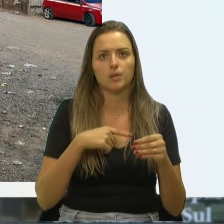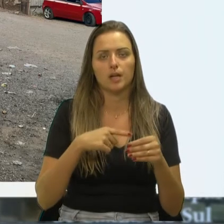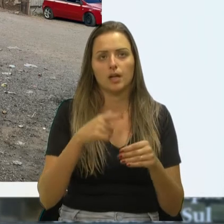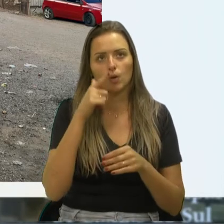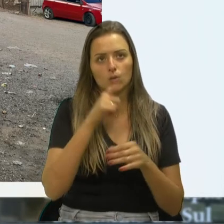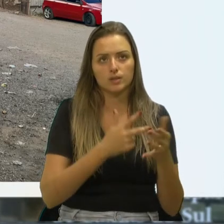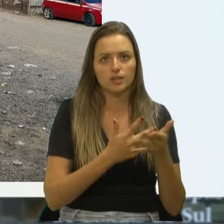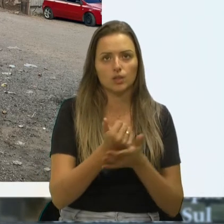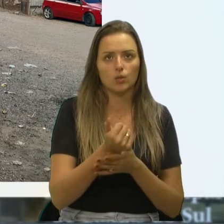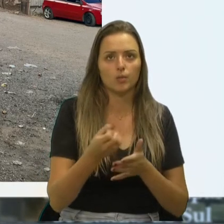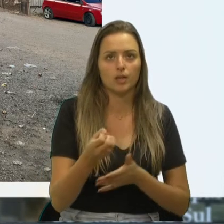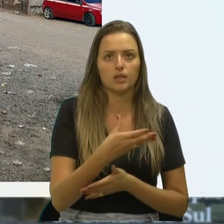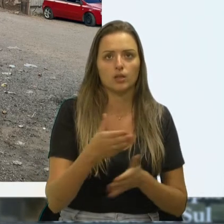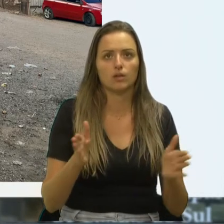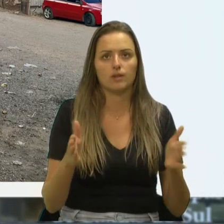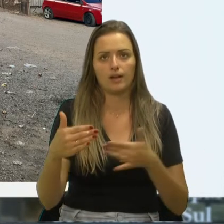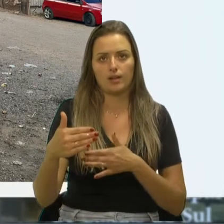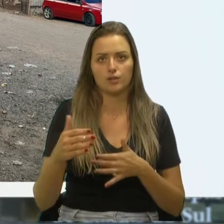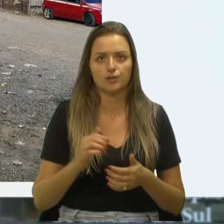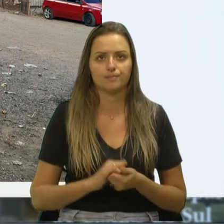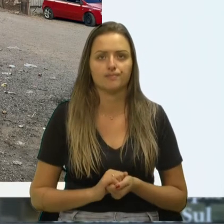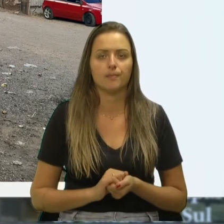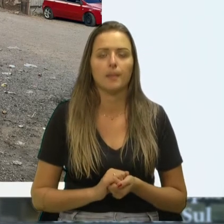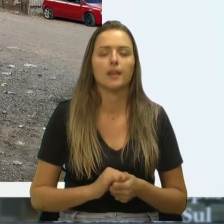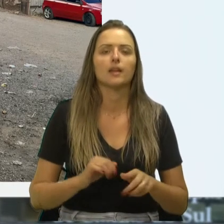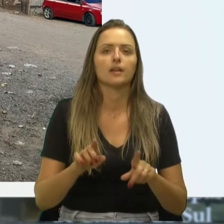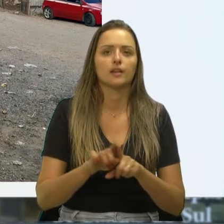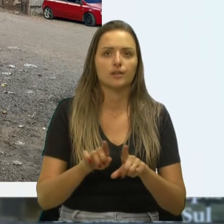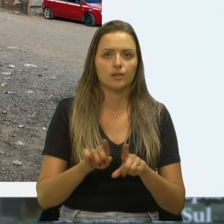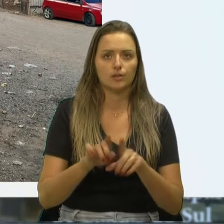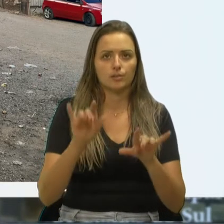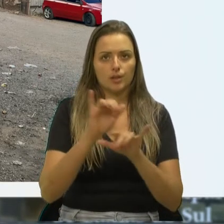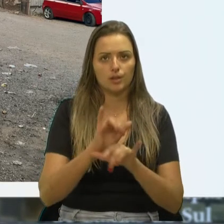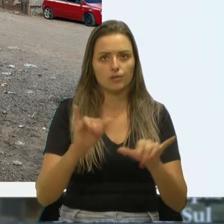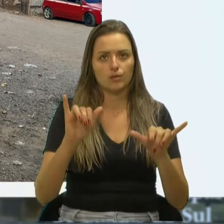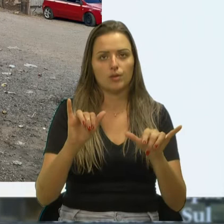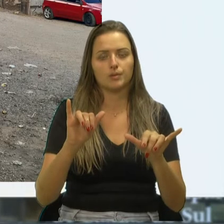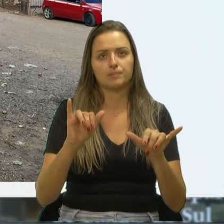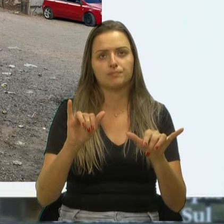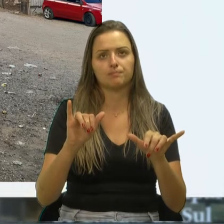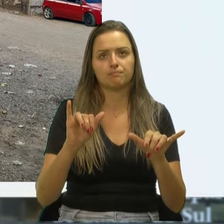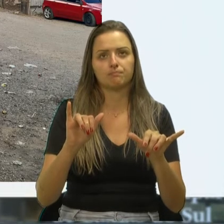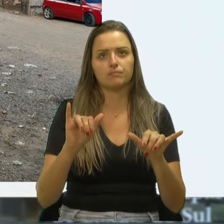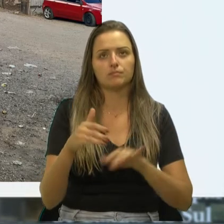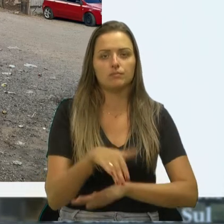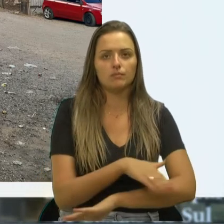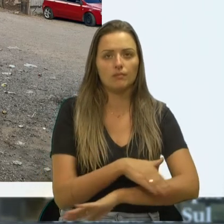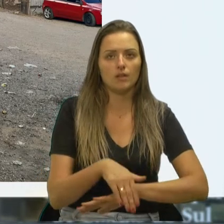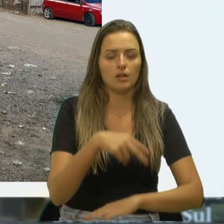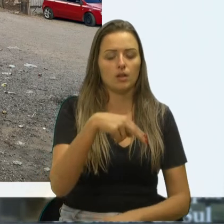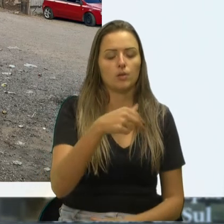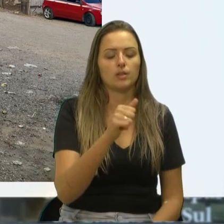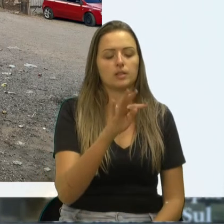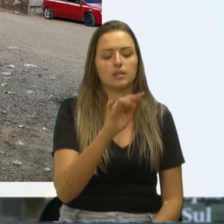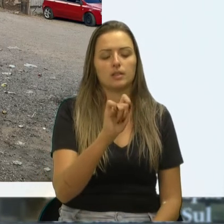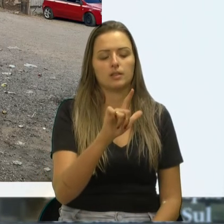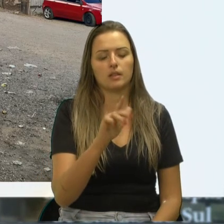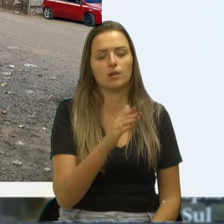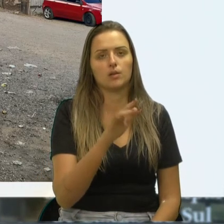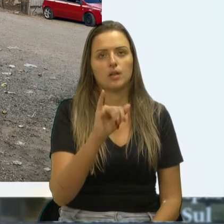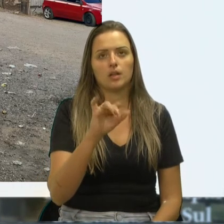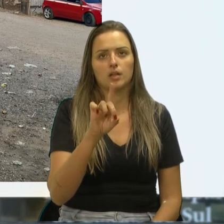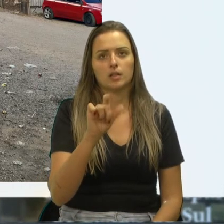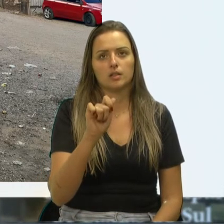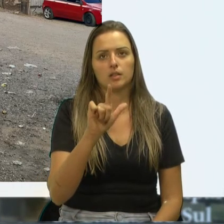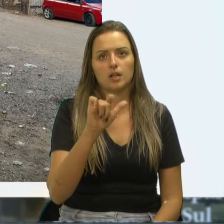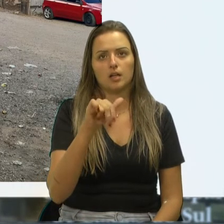adquirir novas caixas. Até ele informa... Uma parte, vereador. Informa que na rua Natal e Dalino Fadanelli